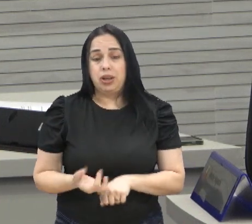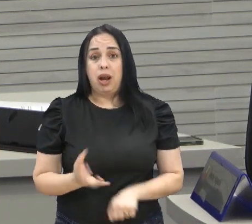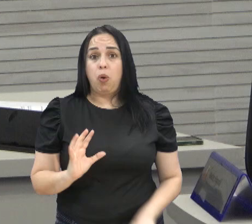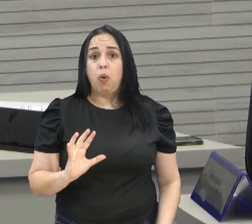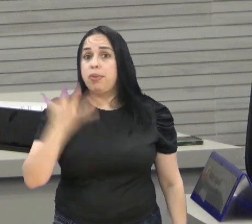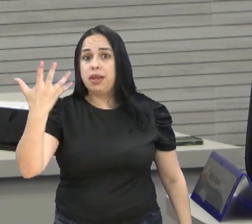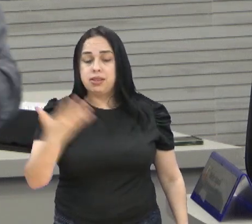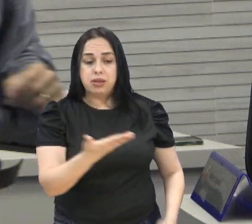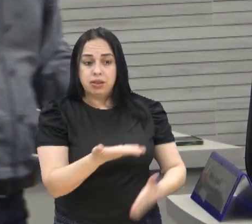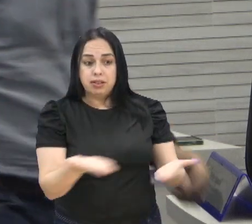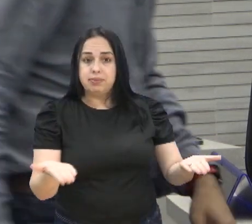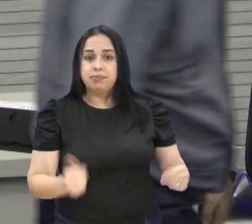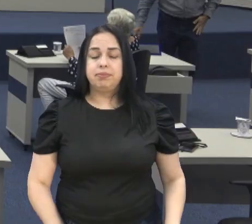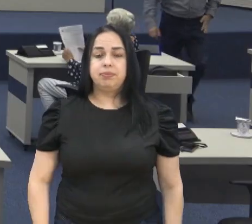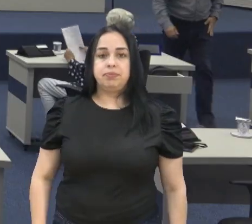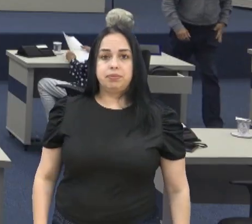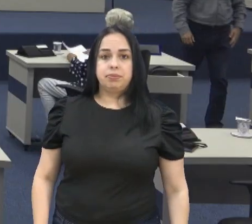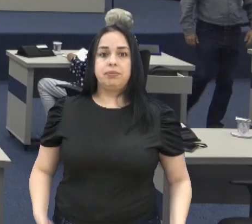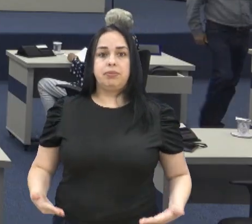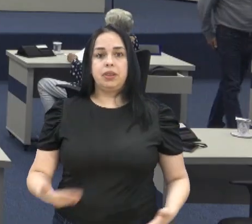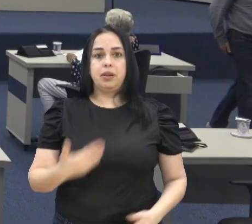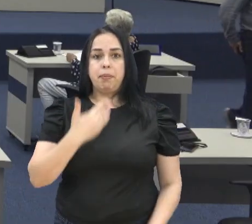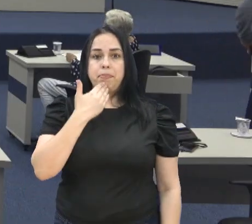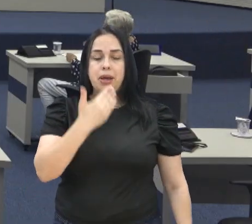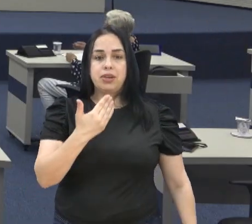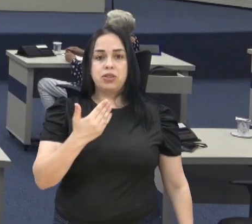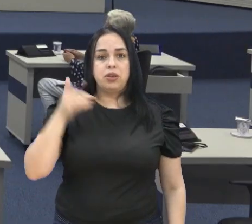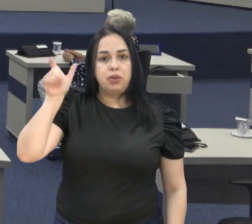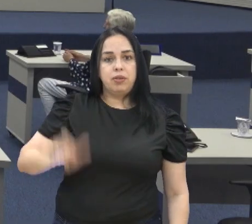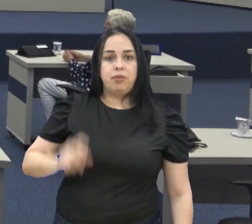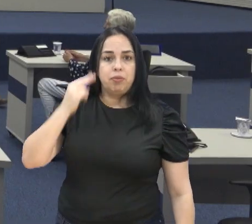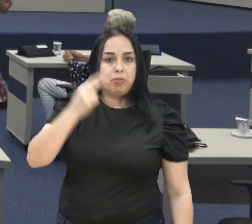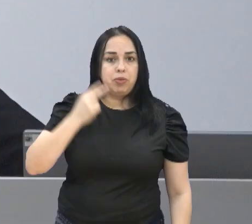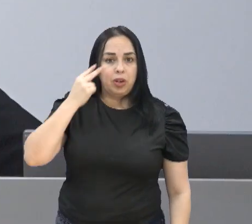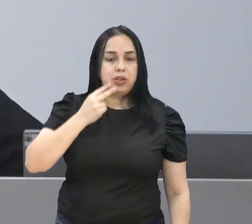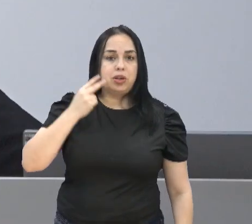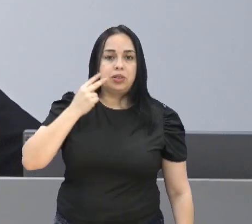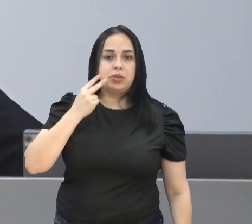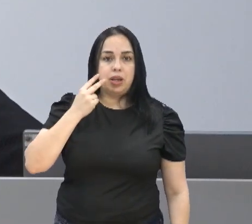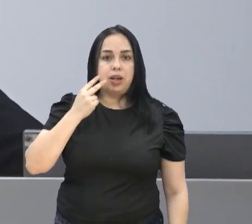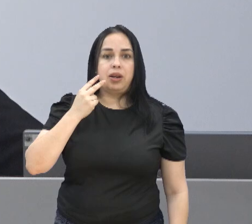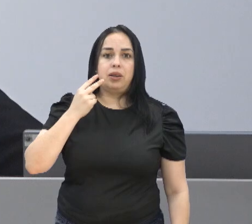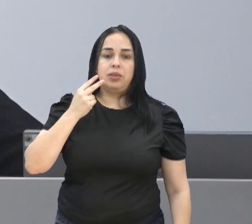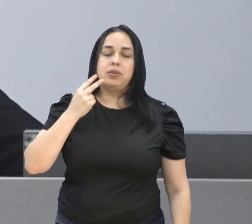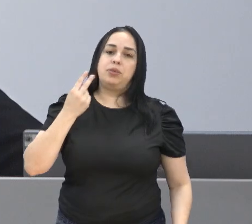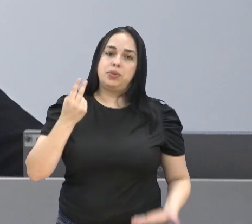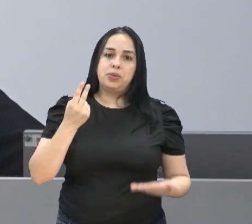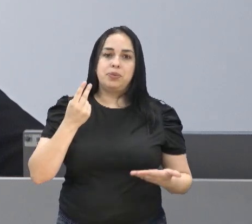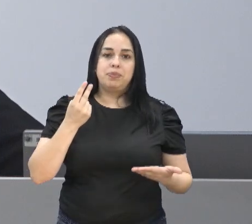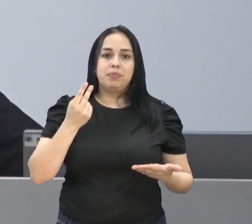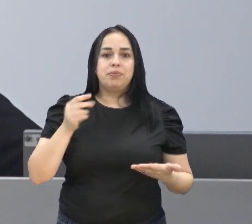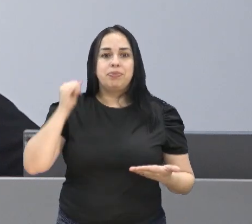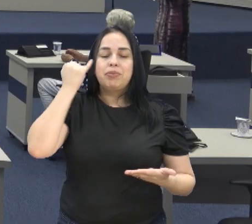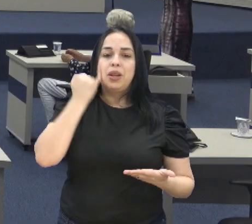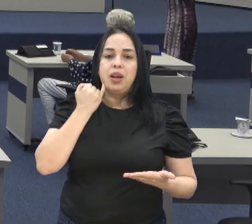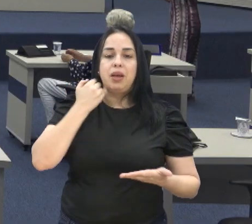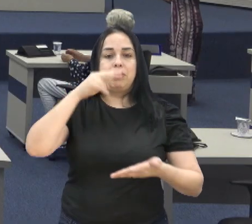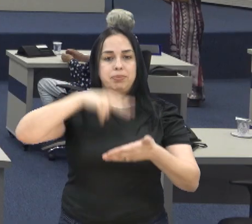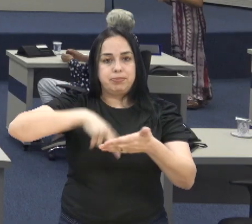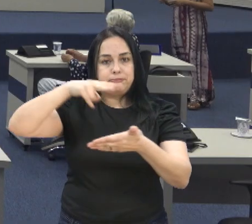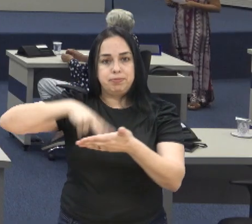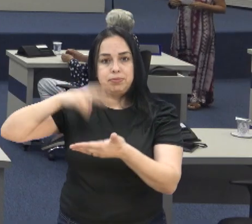essas crianças. Solicito ao nobre vereador José Luiz Nunes que faça a leitura das novas proposituras para a ciência dos